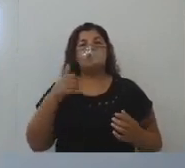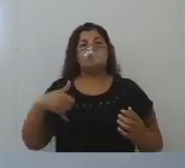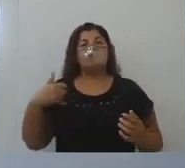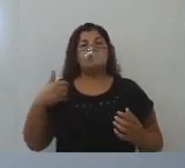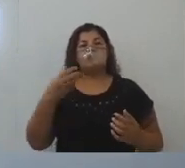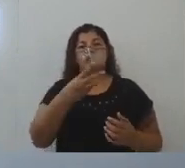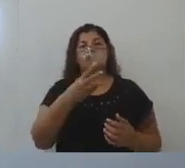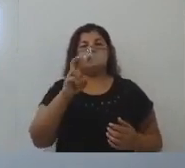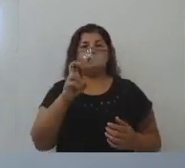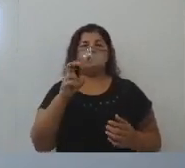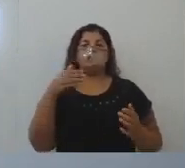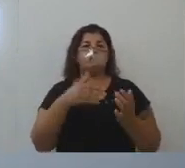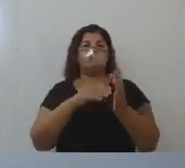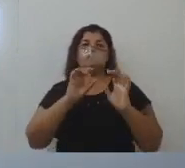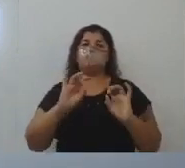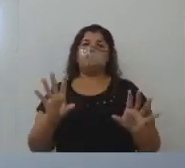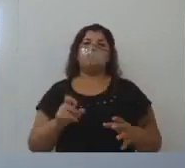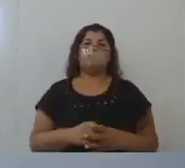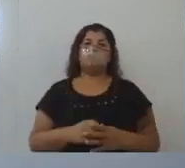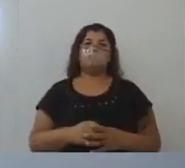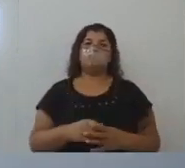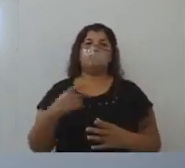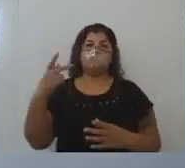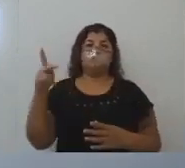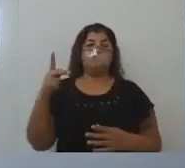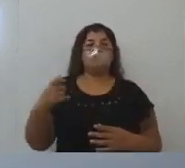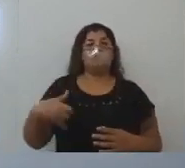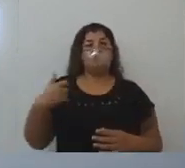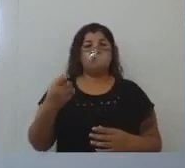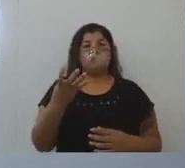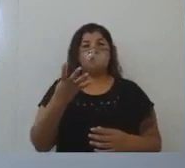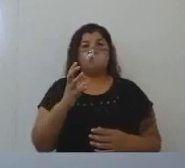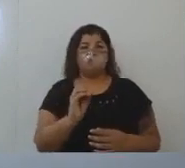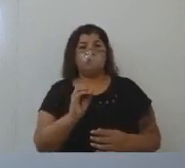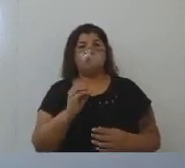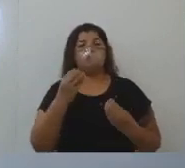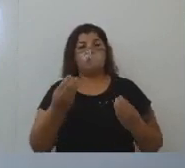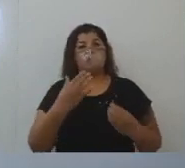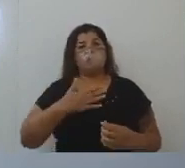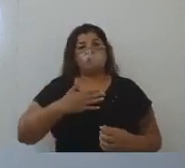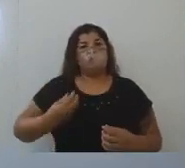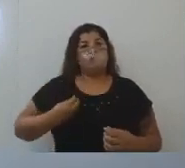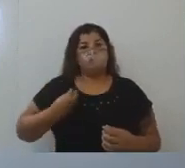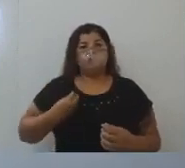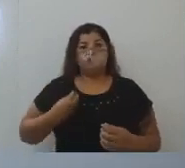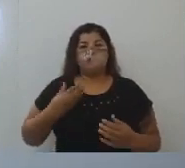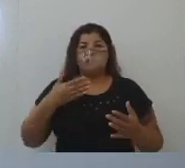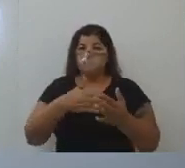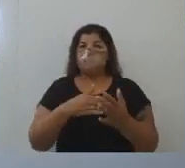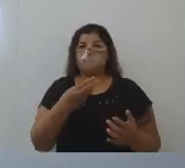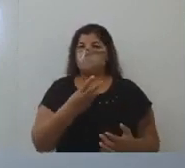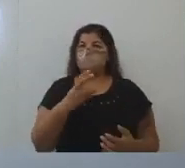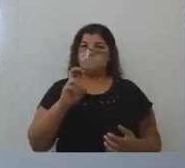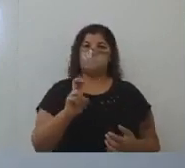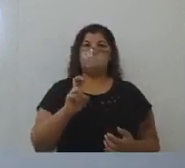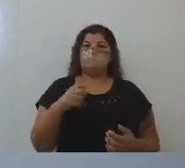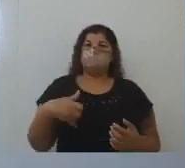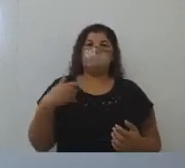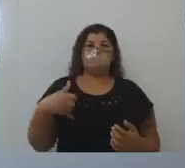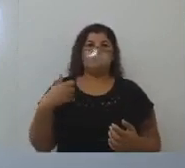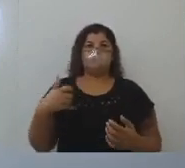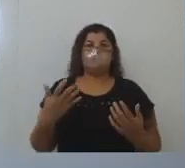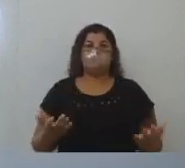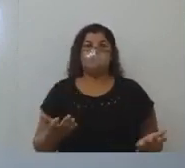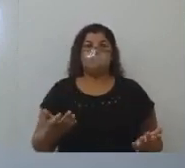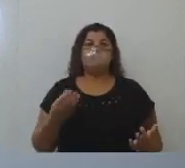35 anos. Eu tenho 40 anos, gente. Imagina uma pessoa viver até os 35 anos. Eu tenho 40 anos.